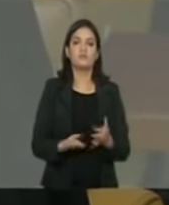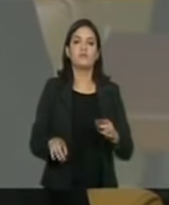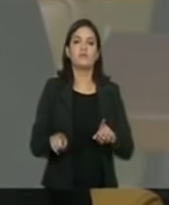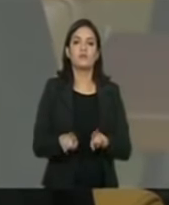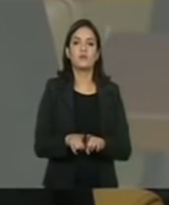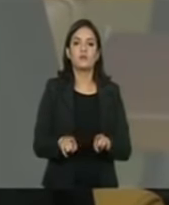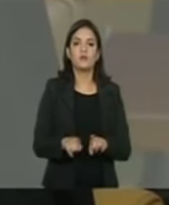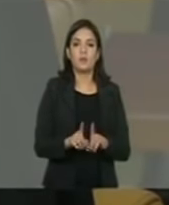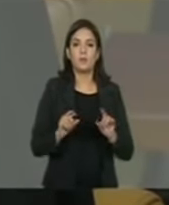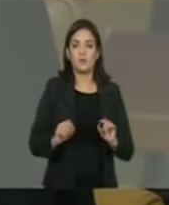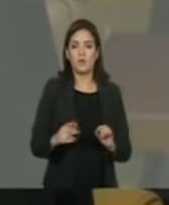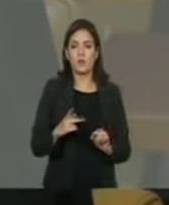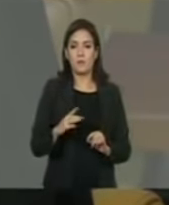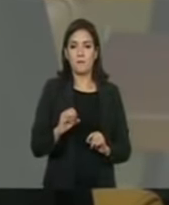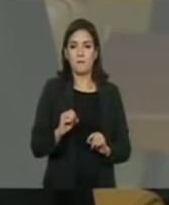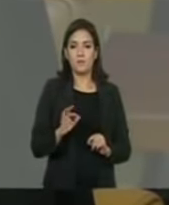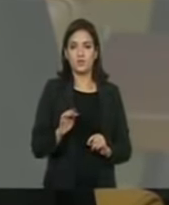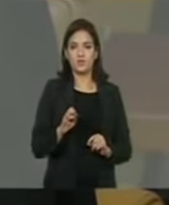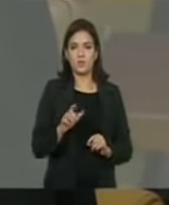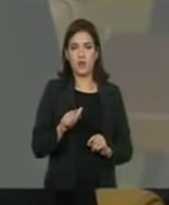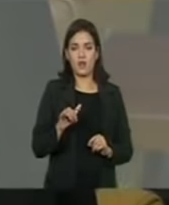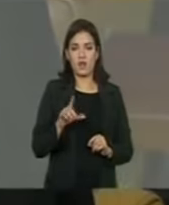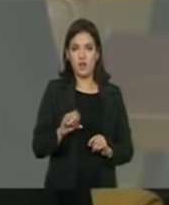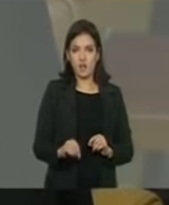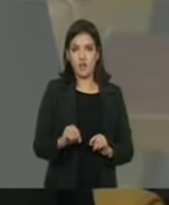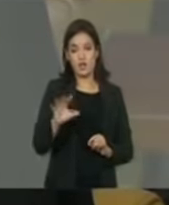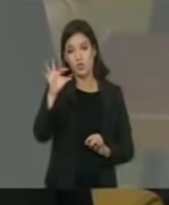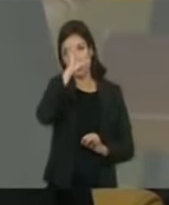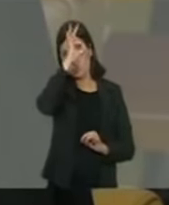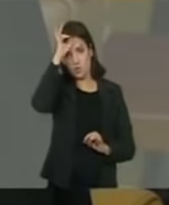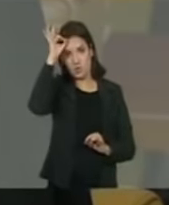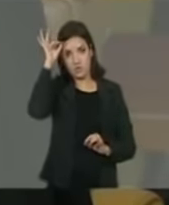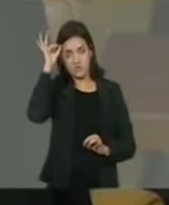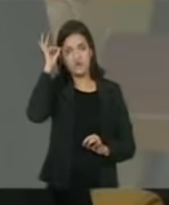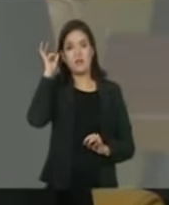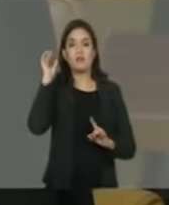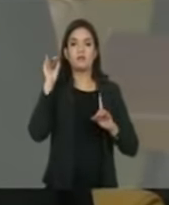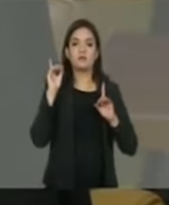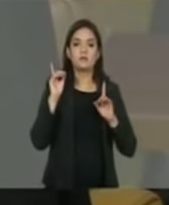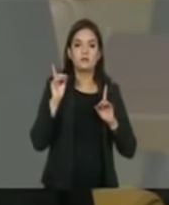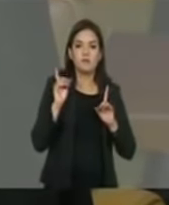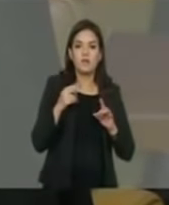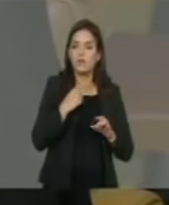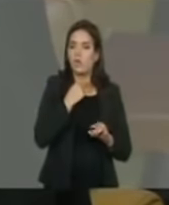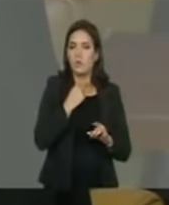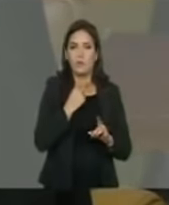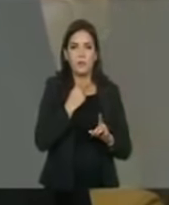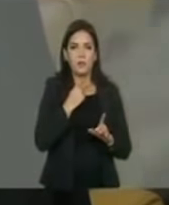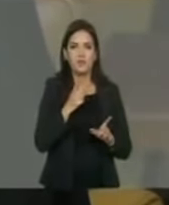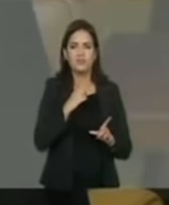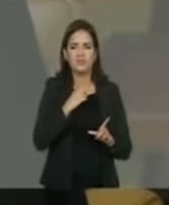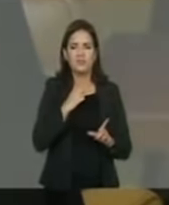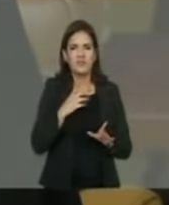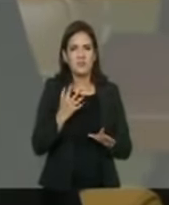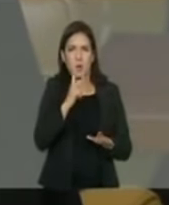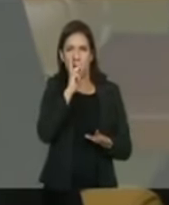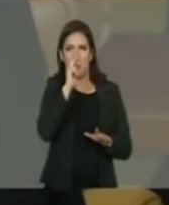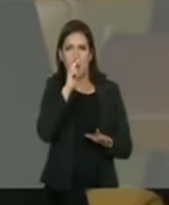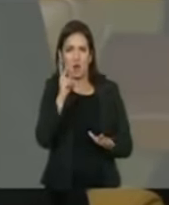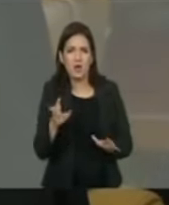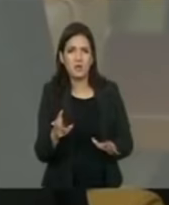do que o postulado do estado de inocência as suposições repele juízos